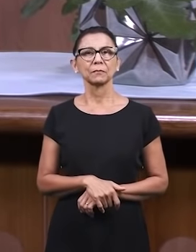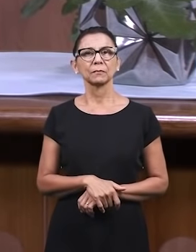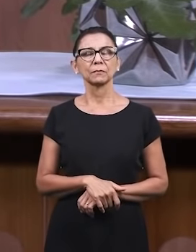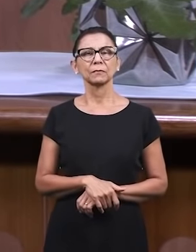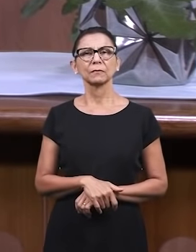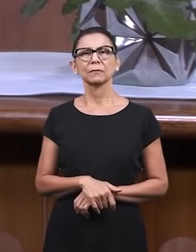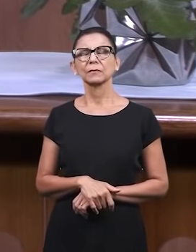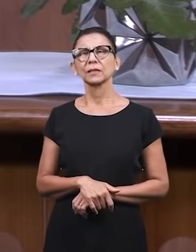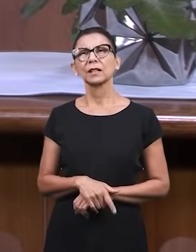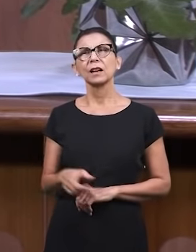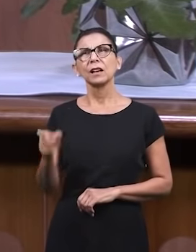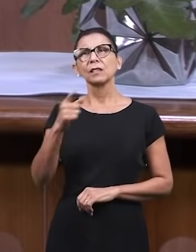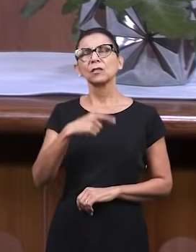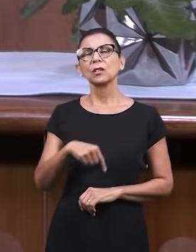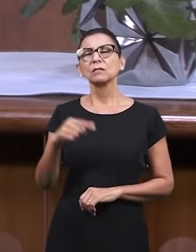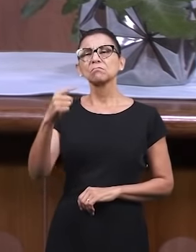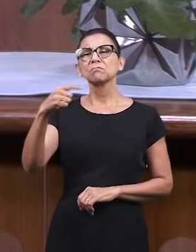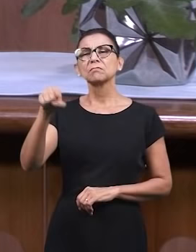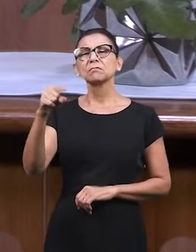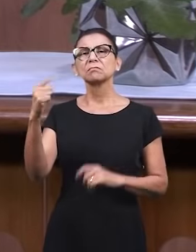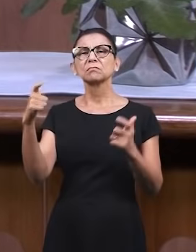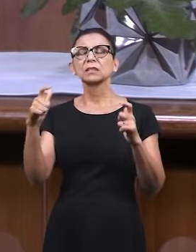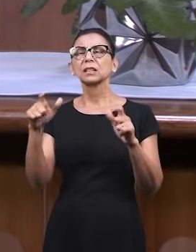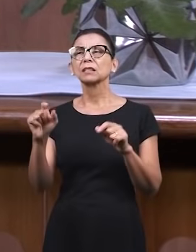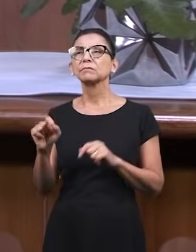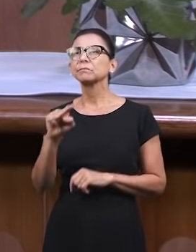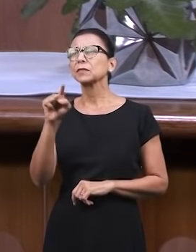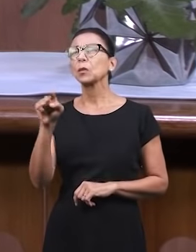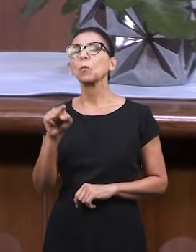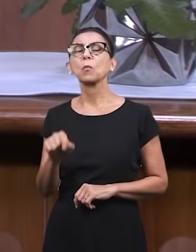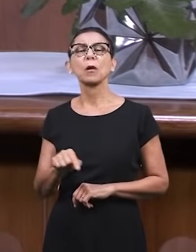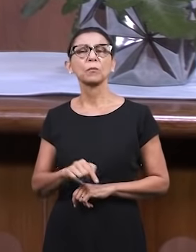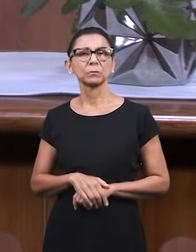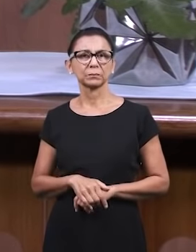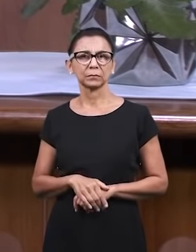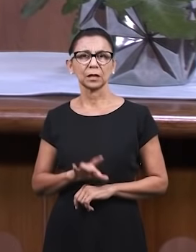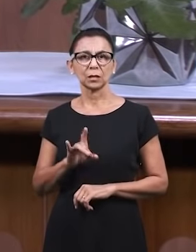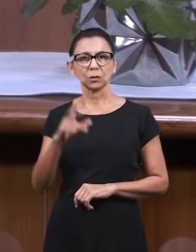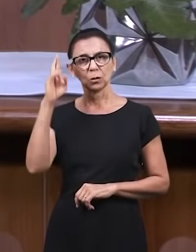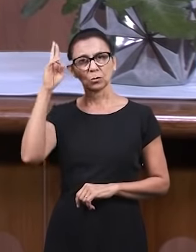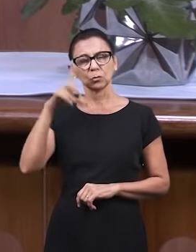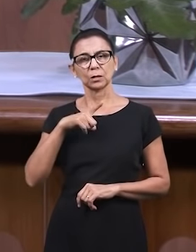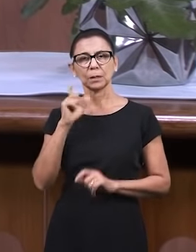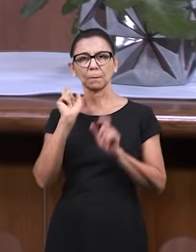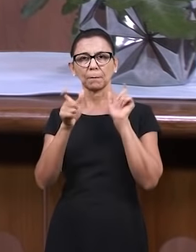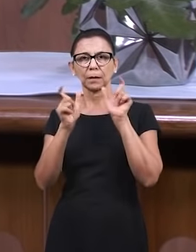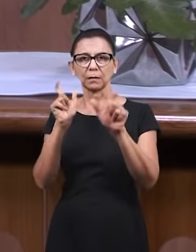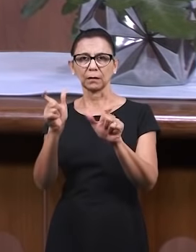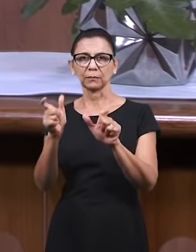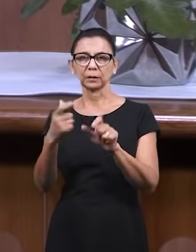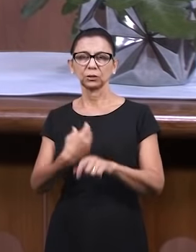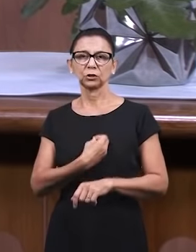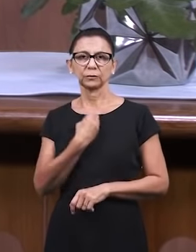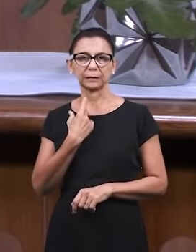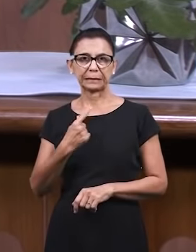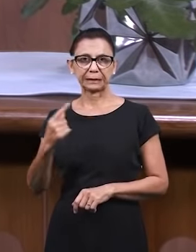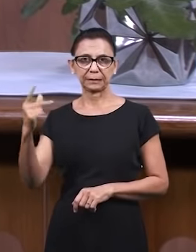Para quem iremos nós? Tu tens as palavras da vida eterna.